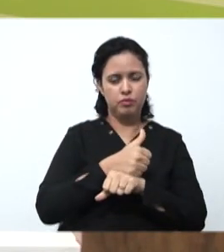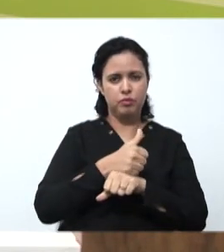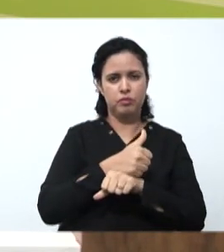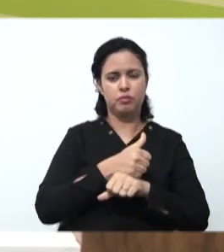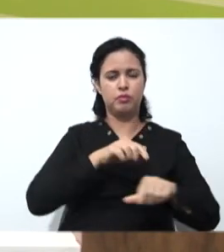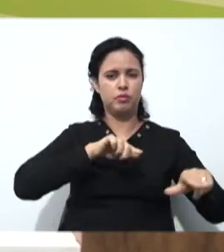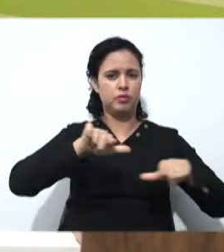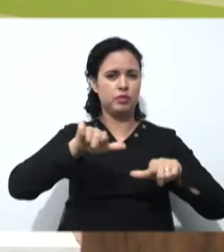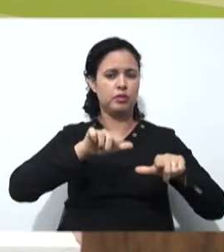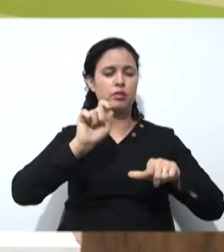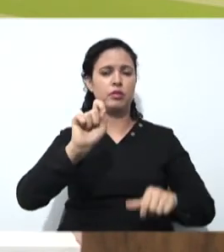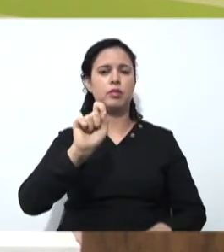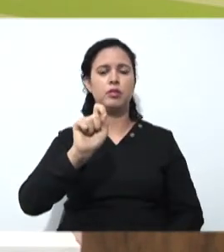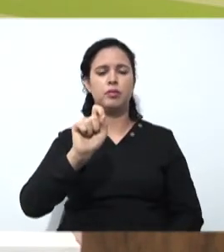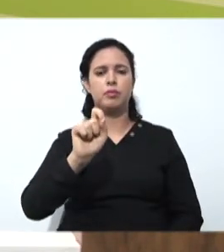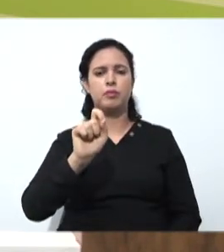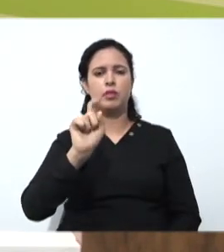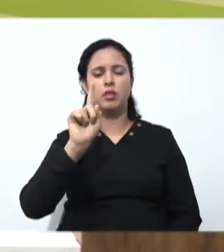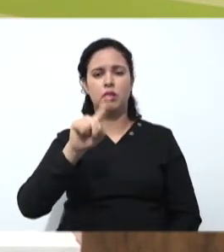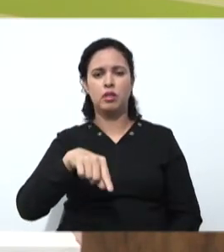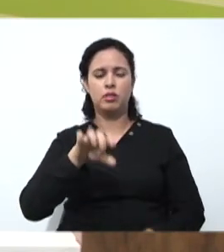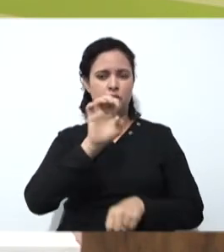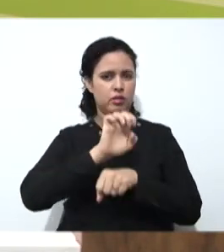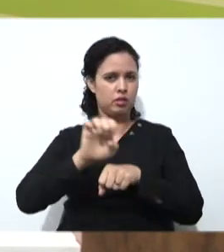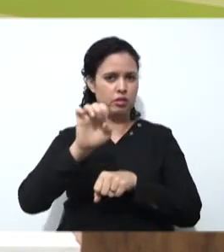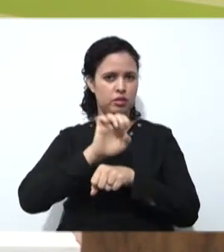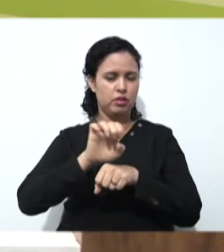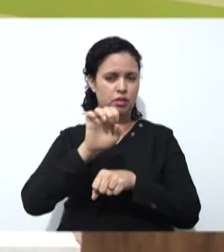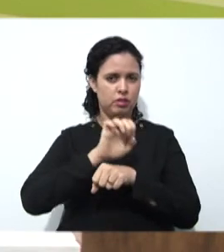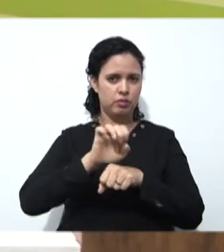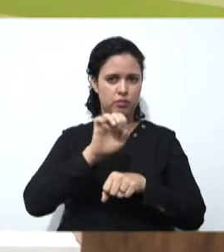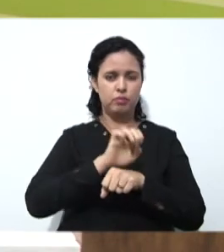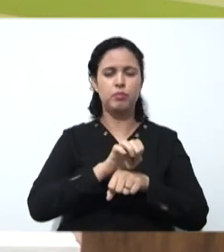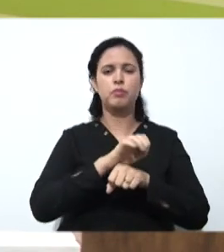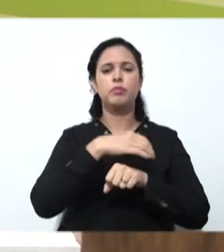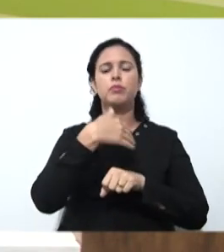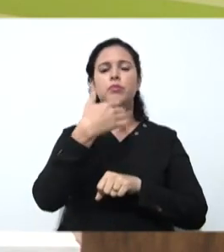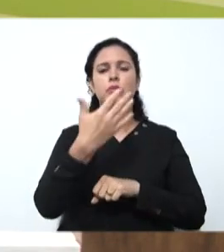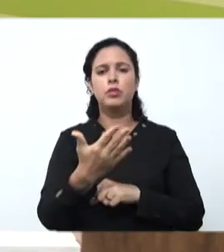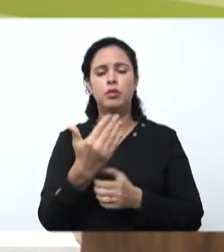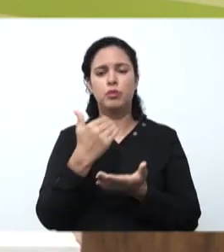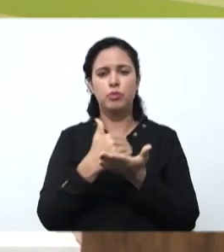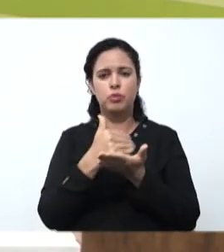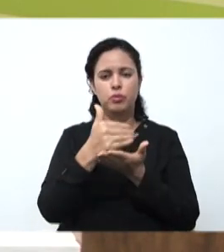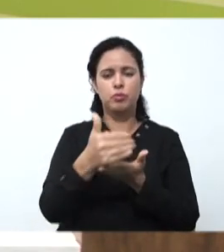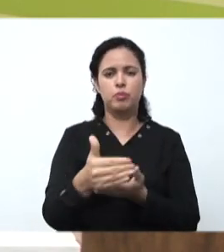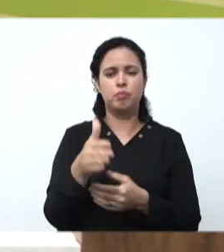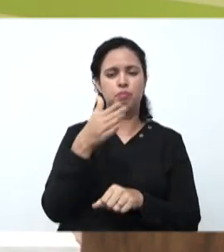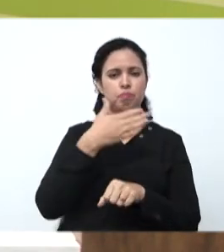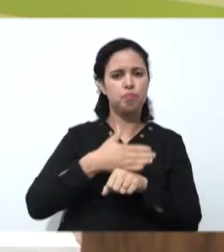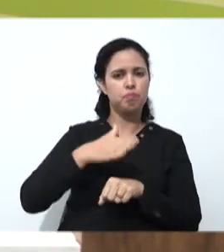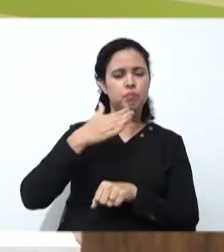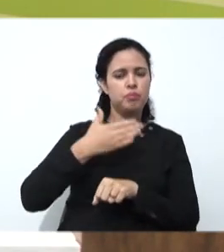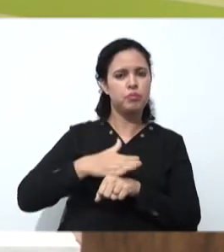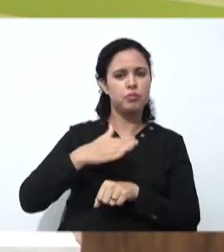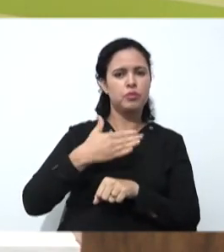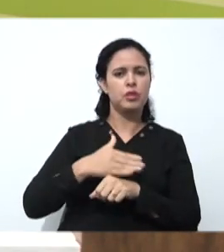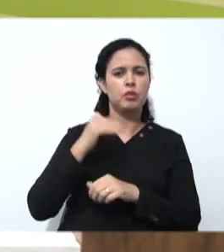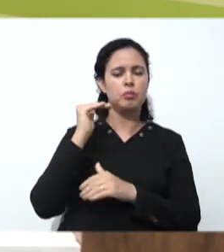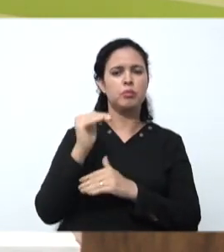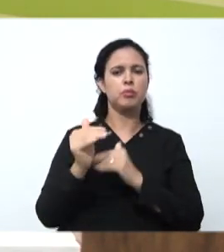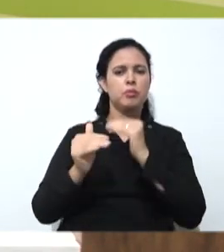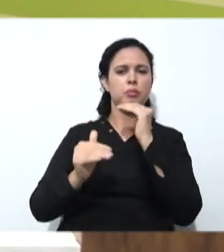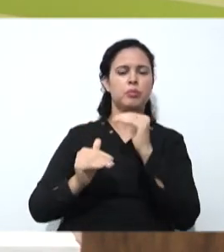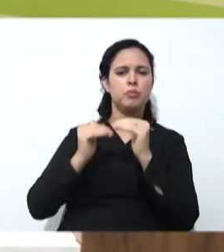estudante é a de estagiário. E a partir daí nos tornamos trainee, avançamos